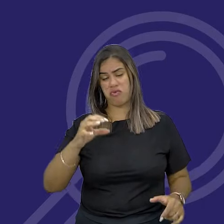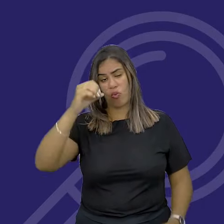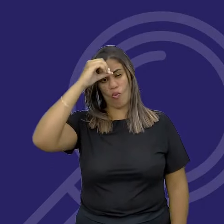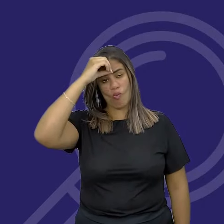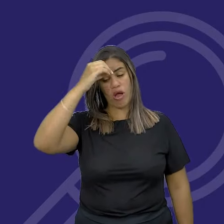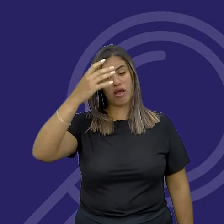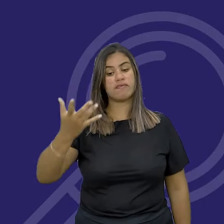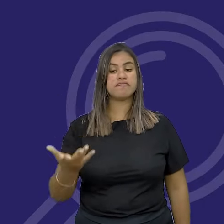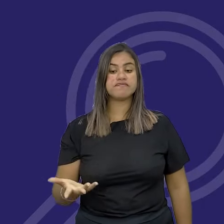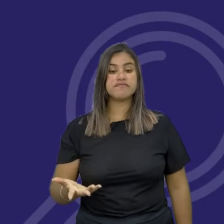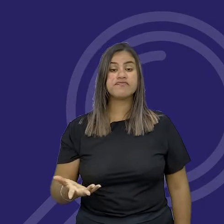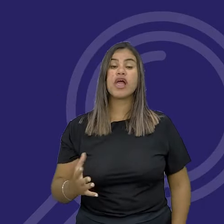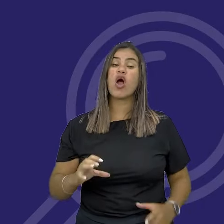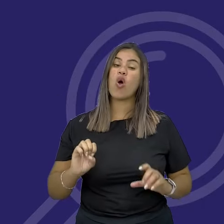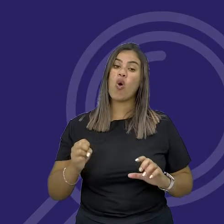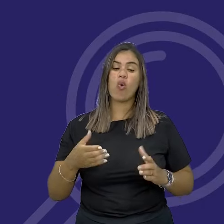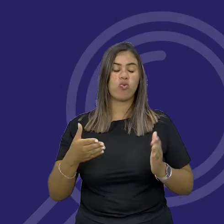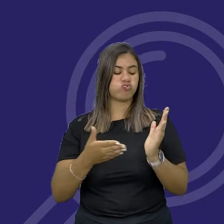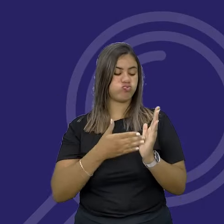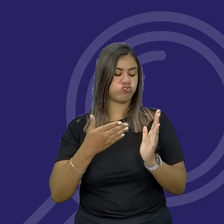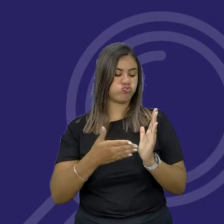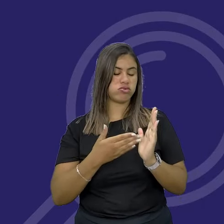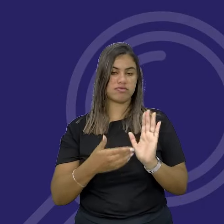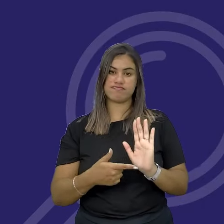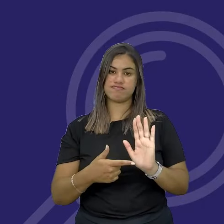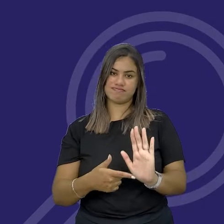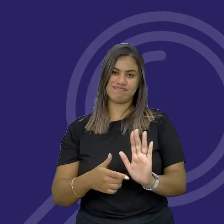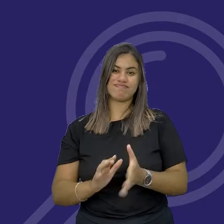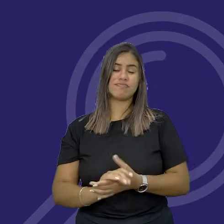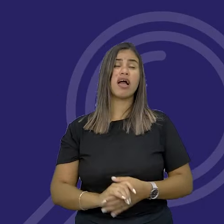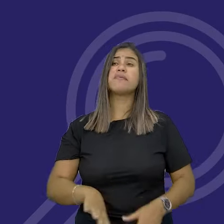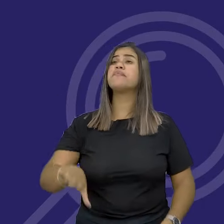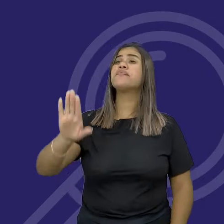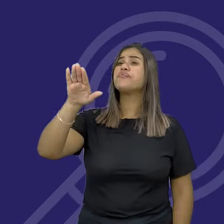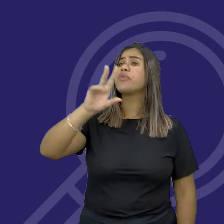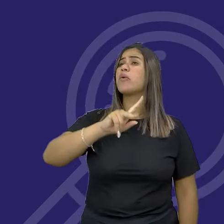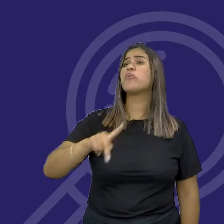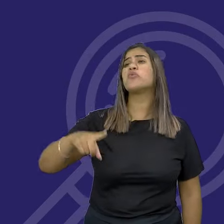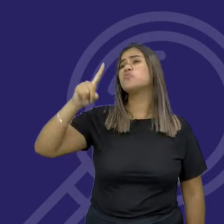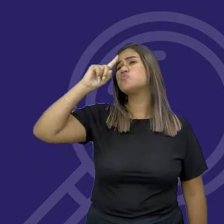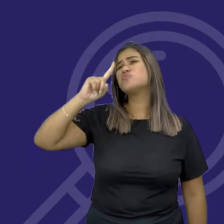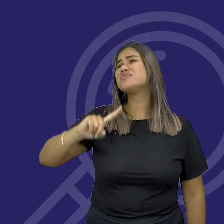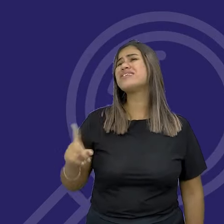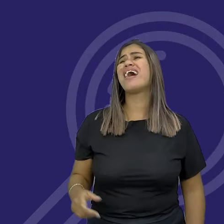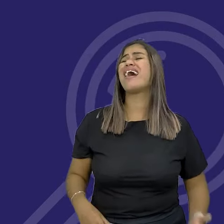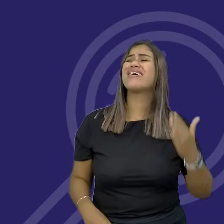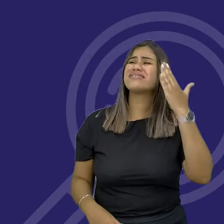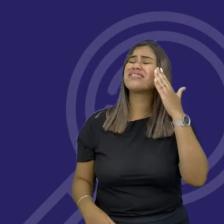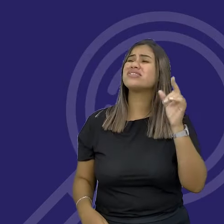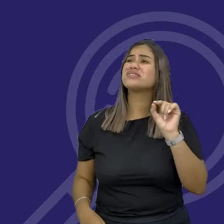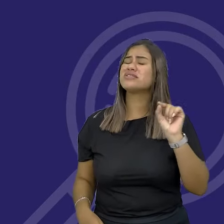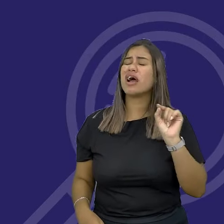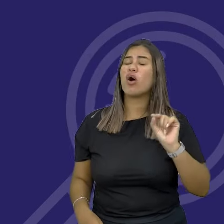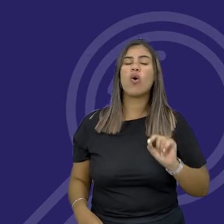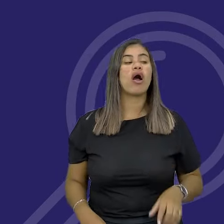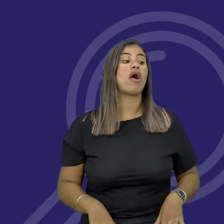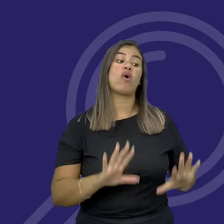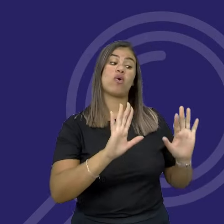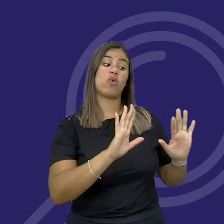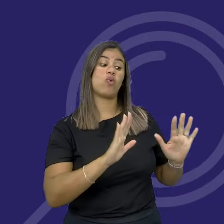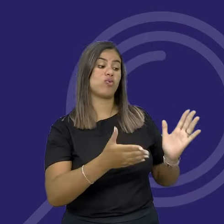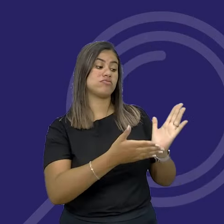até usando livros didáticos, né? Ah, professor, eu não entendi essa parte. Não, abre o livro didático aí, procura